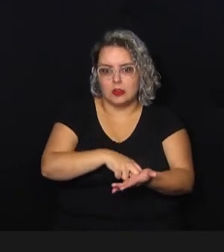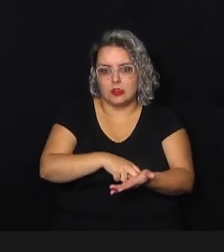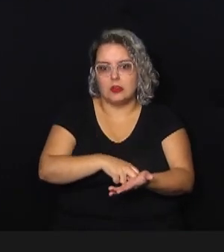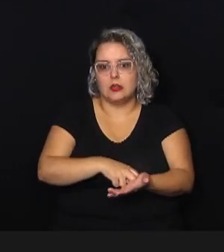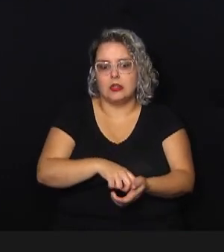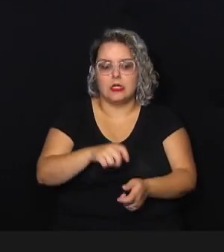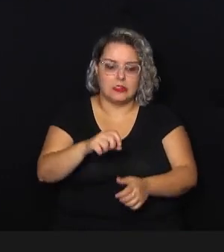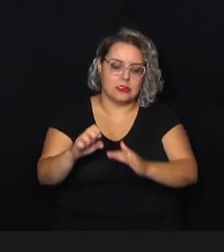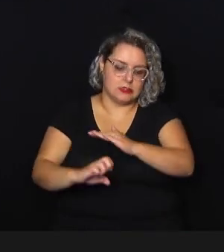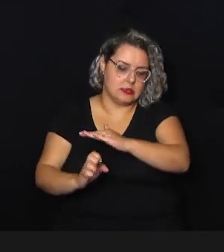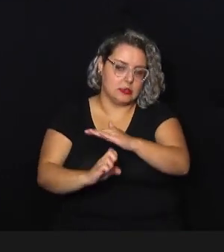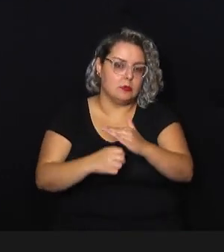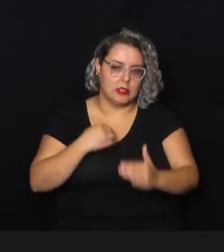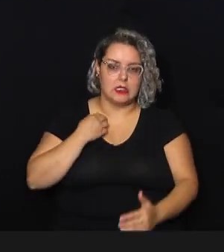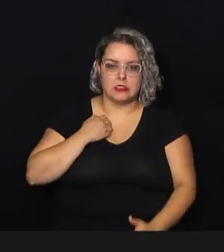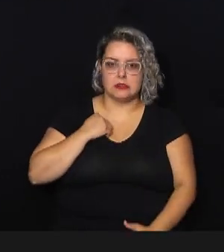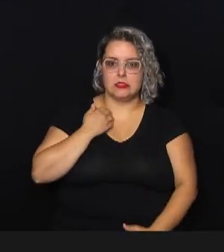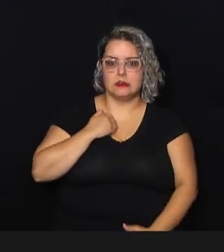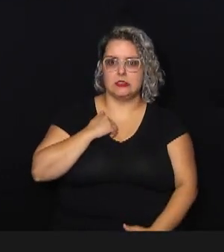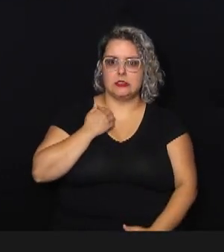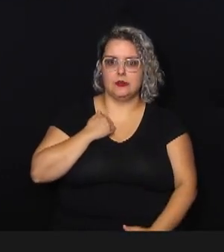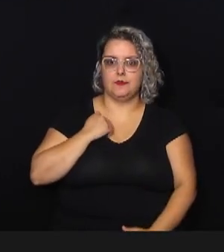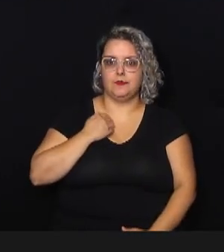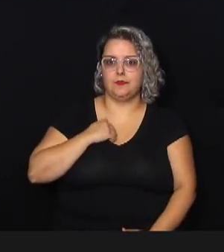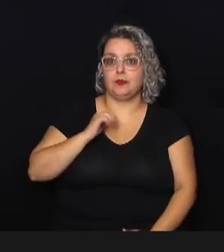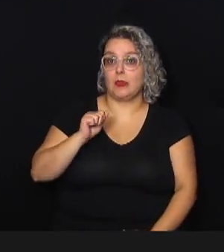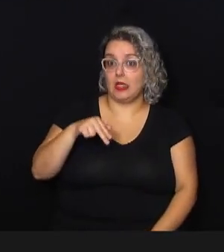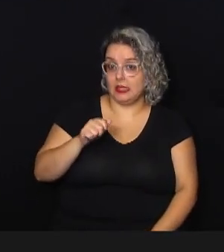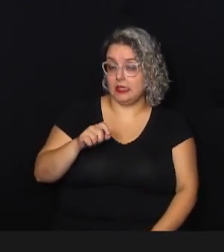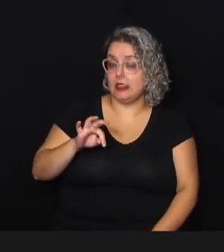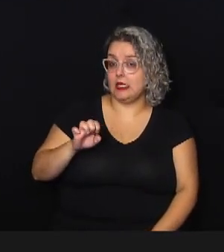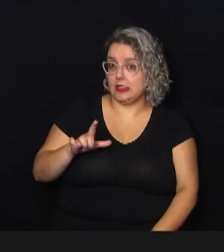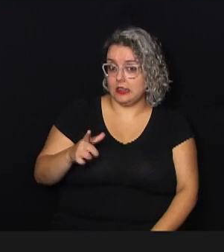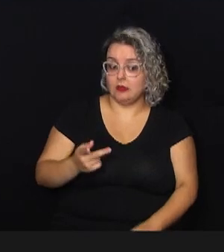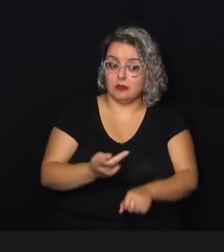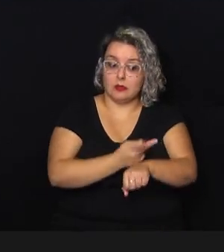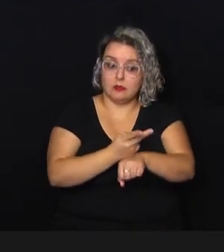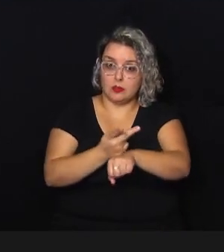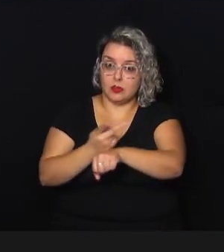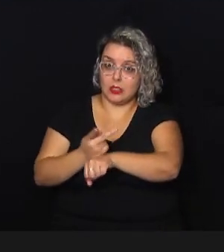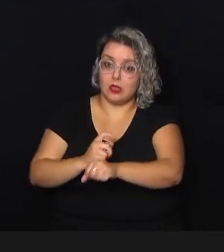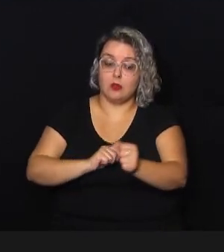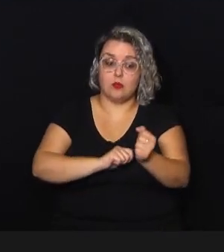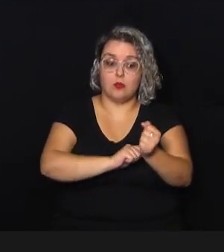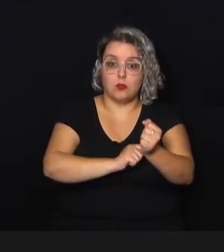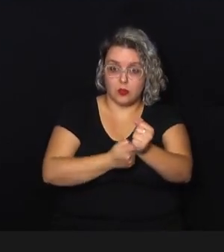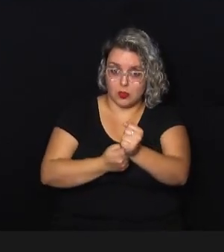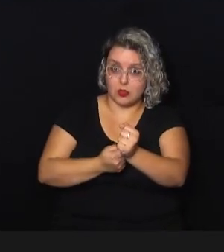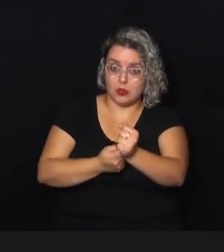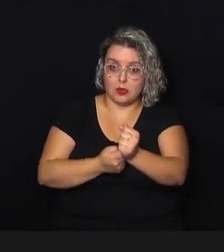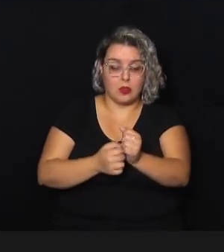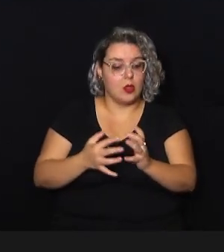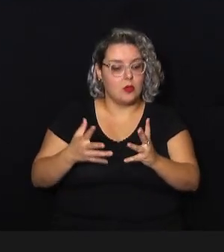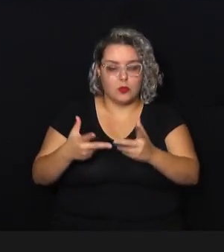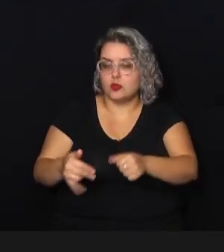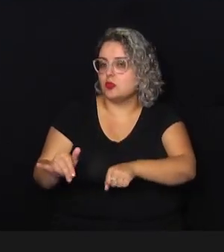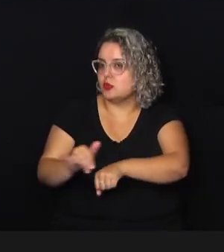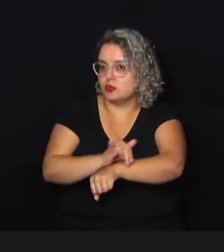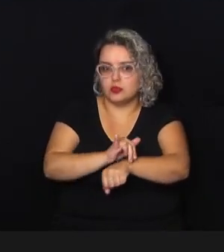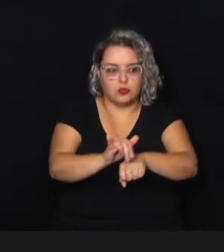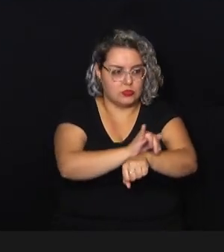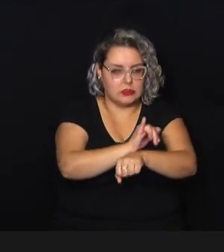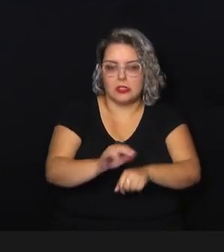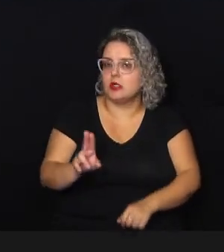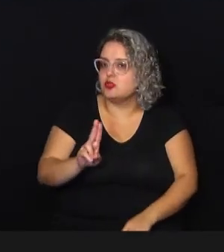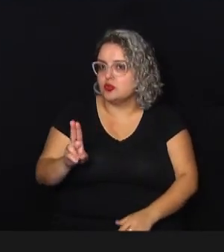serviço. Então, a Anatel está buscando bloquear e cercar por todos os ângulos, tanto